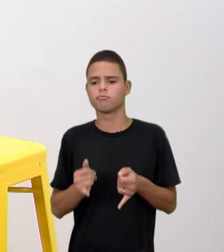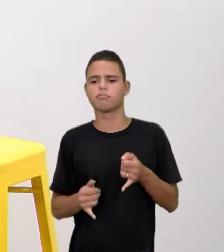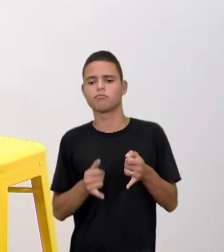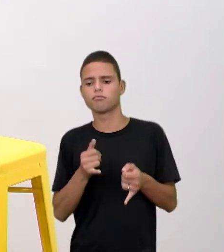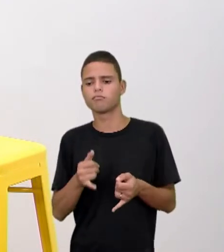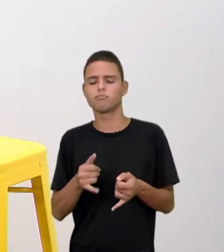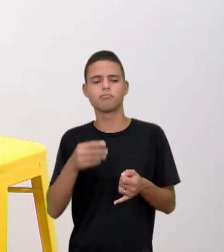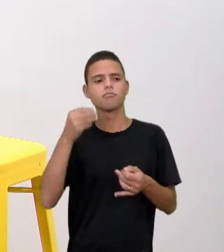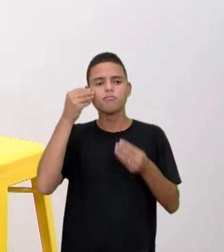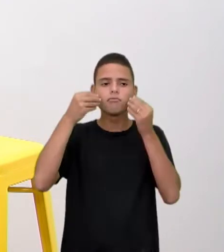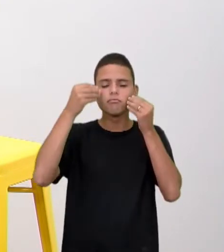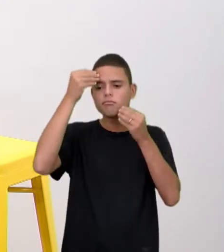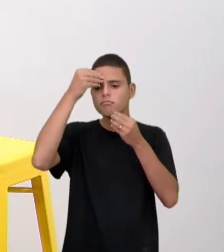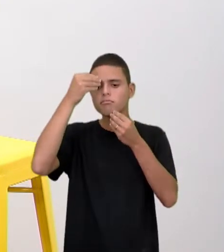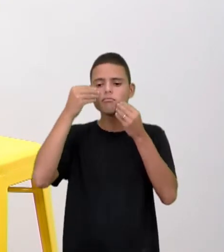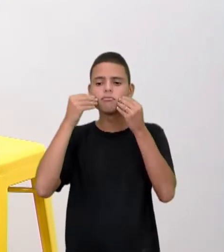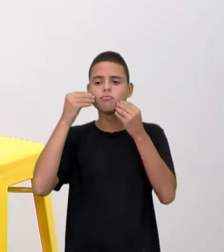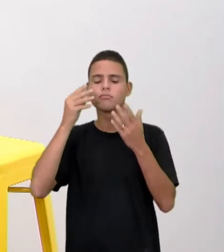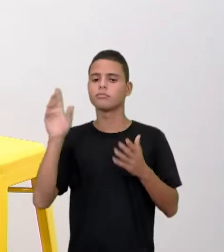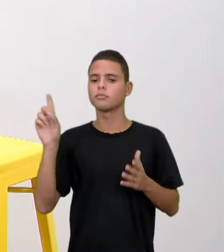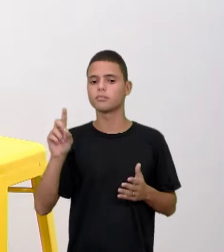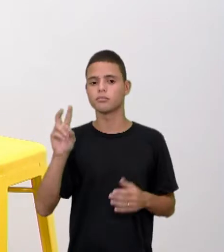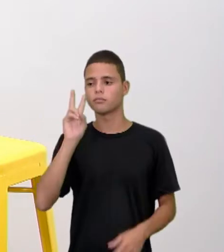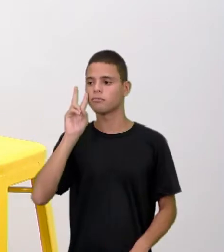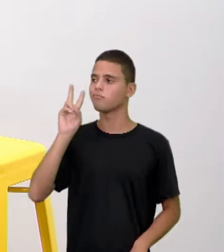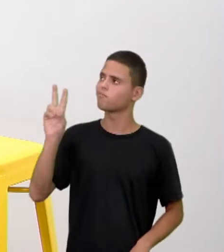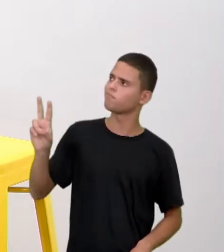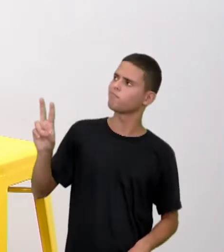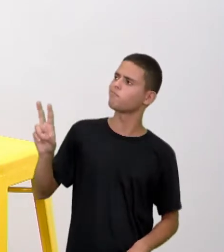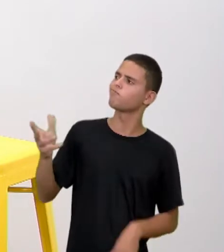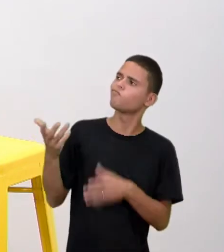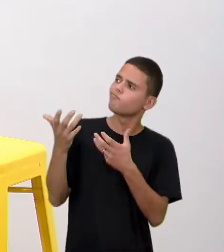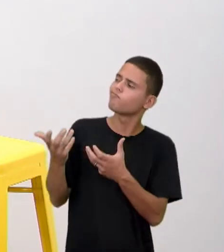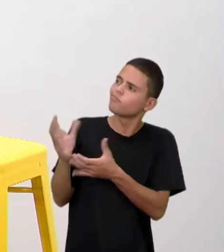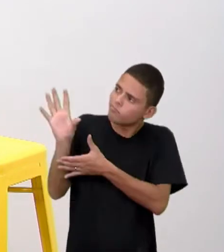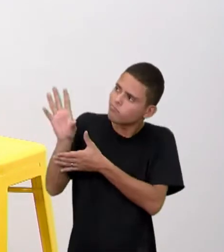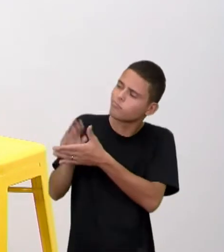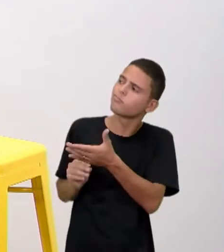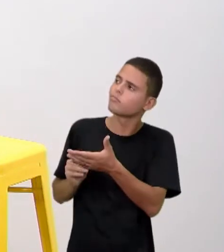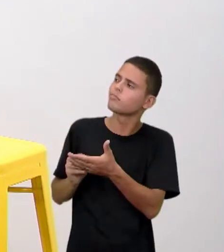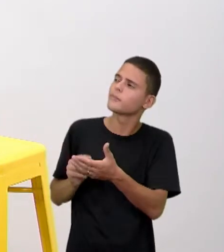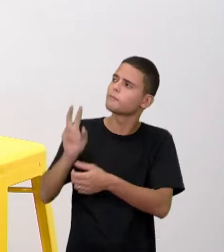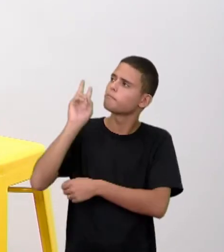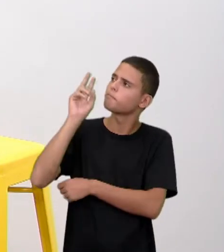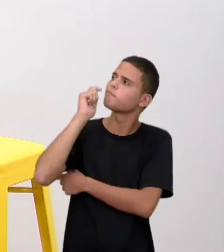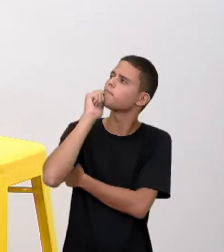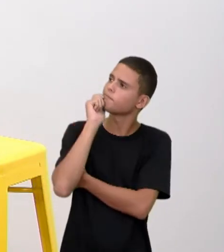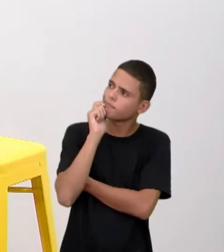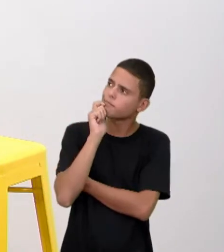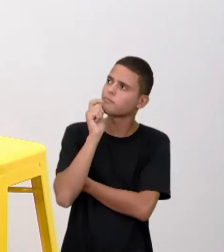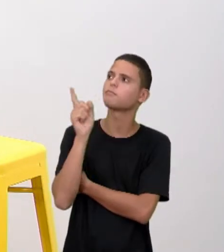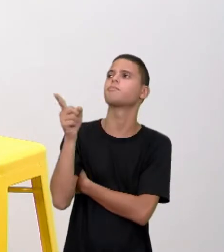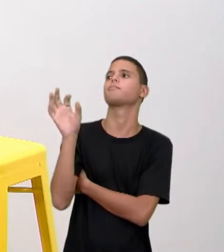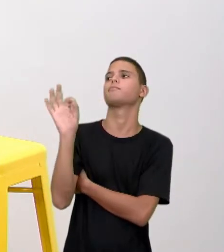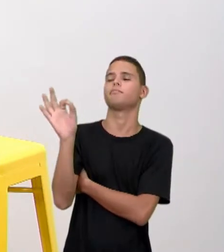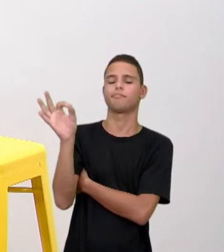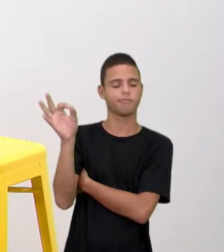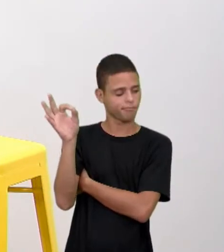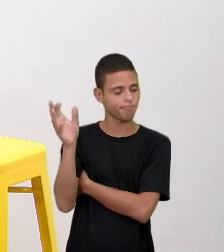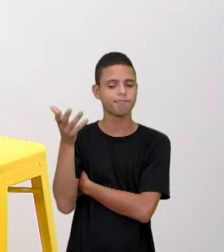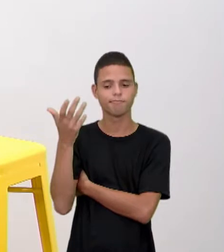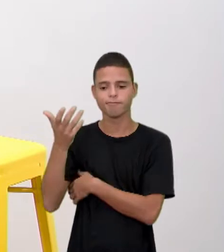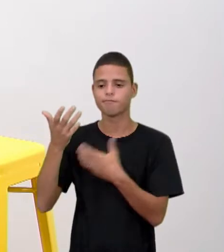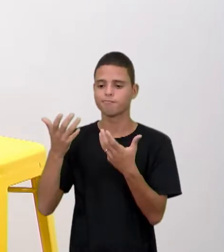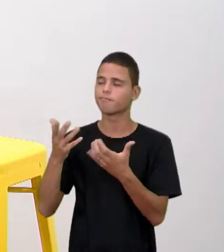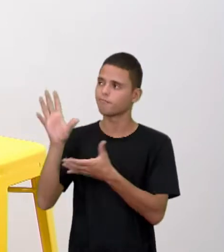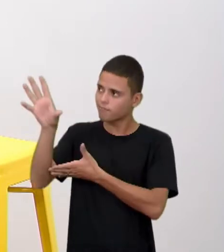alto? Também não. Mas eu olhava para minha mãe e eu queria ser parecida com ela. Eu olhava e falava assim, é isso que eu